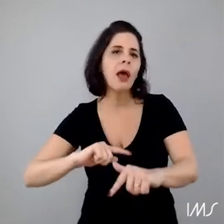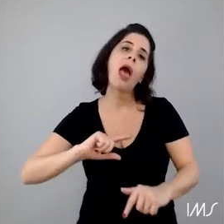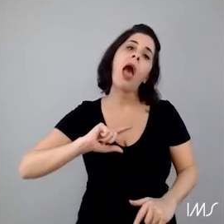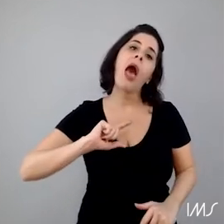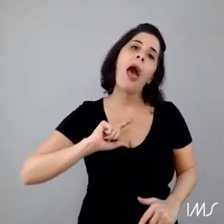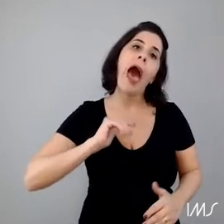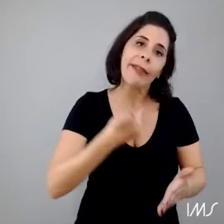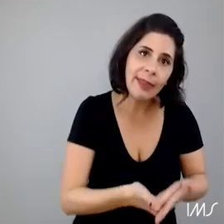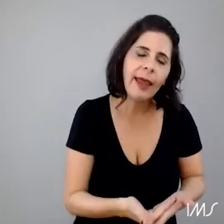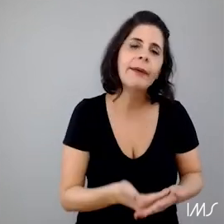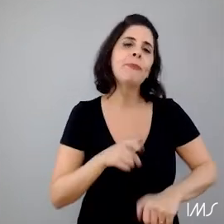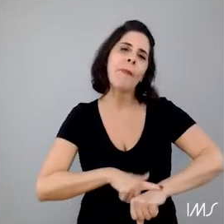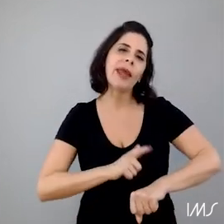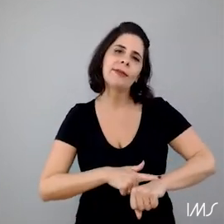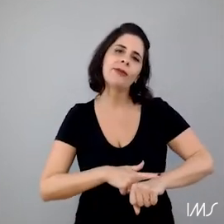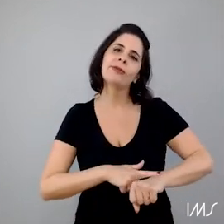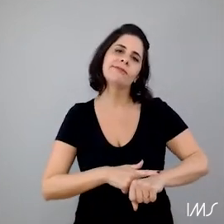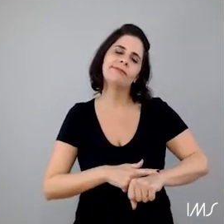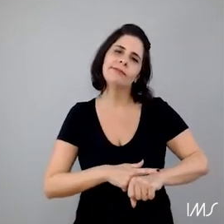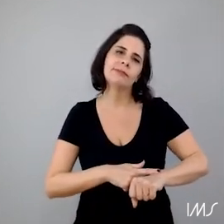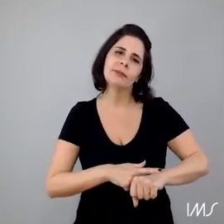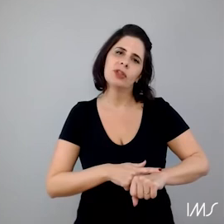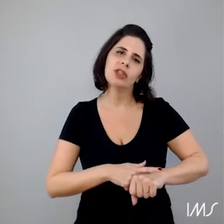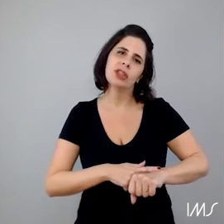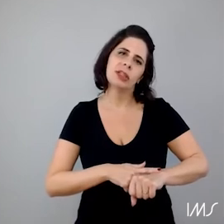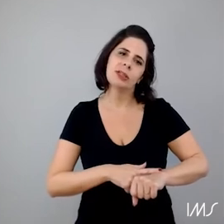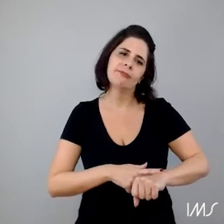fora de qualquer ideia ou